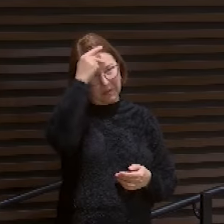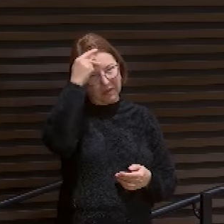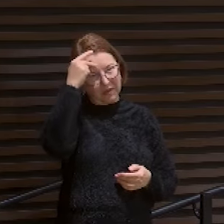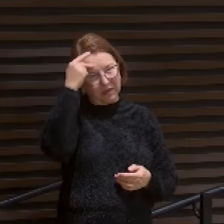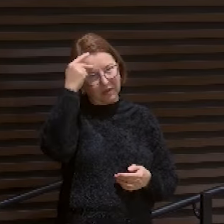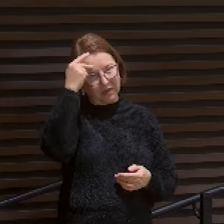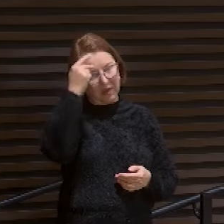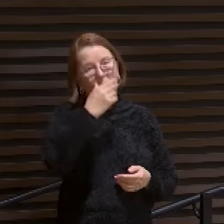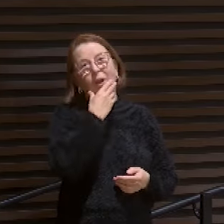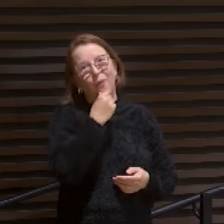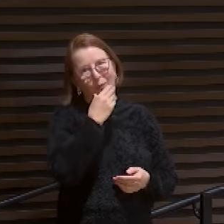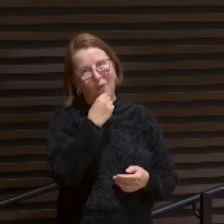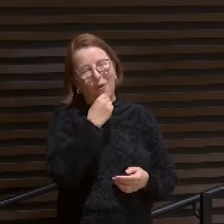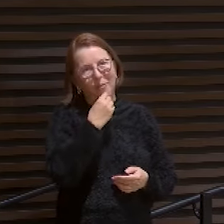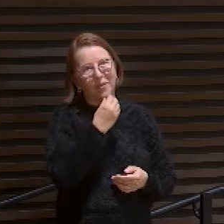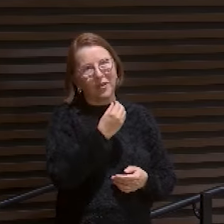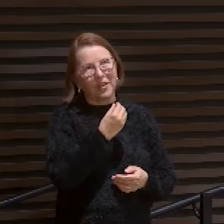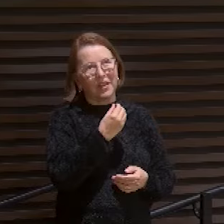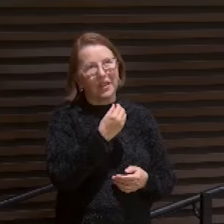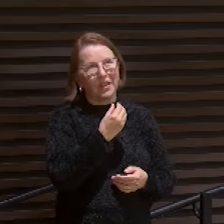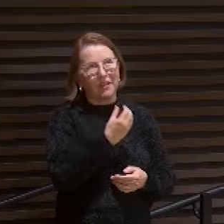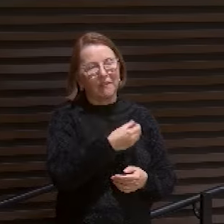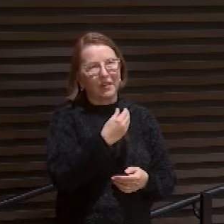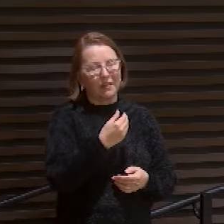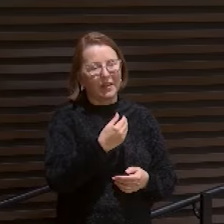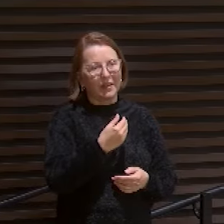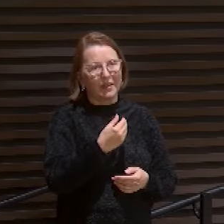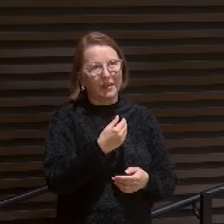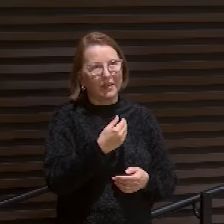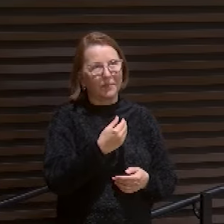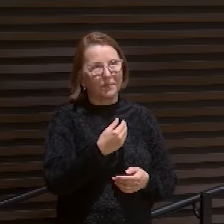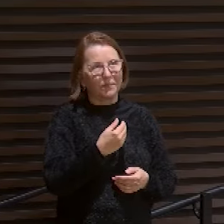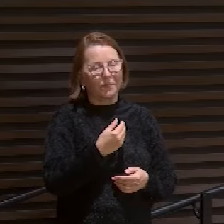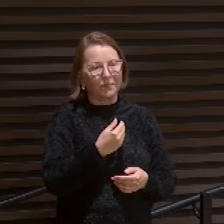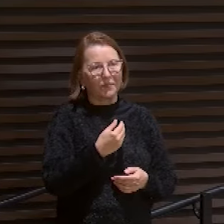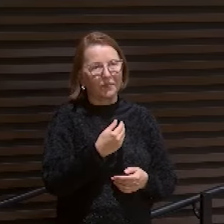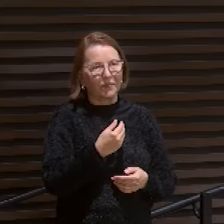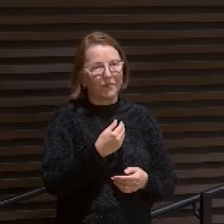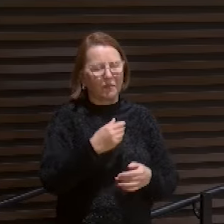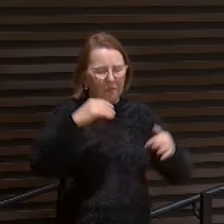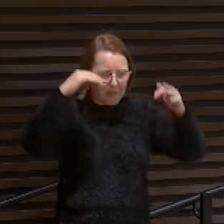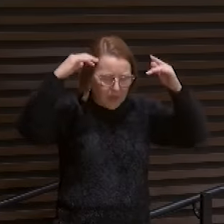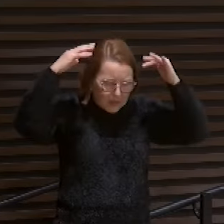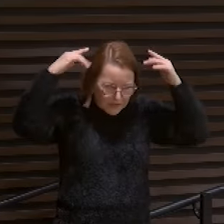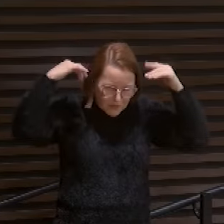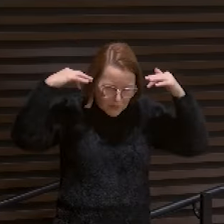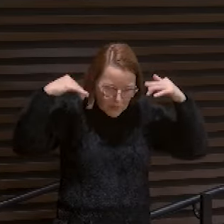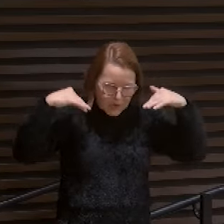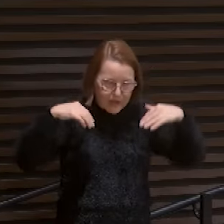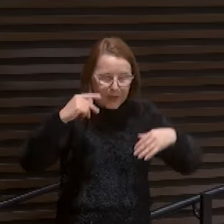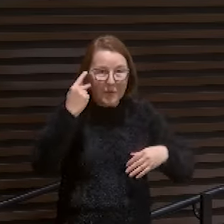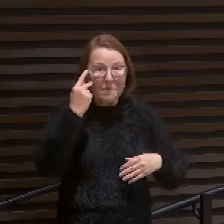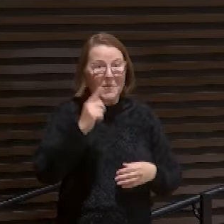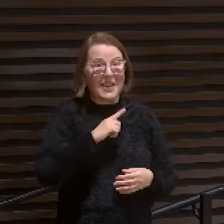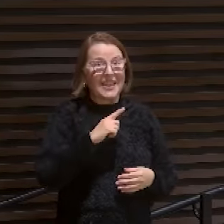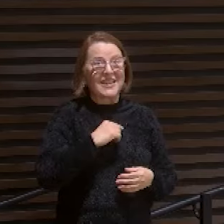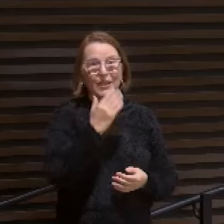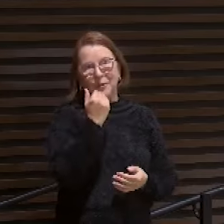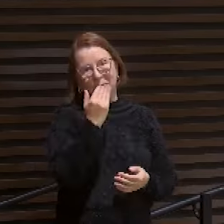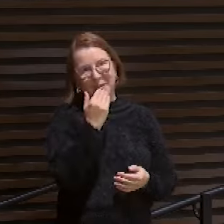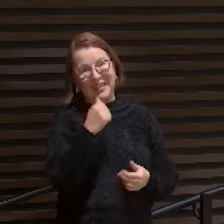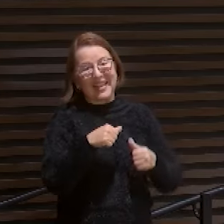suando, com o suor do seu rosto iria ganhar o pão. Essa é a